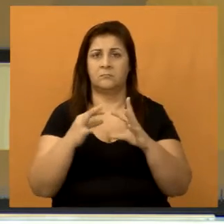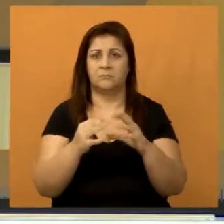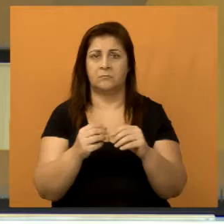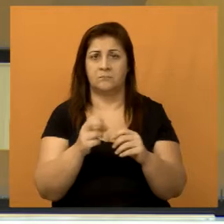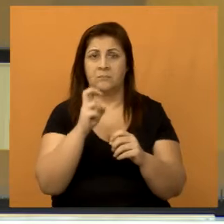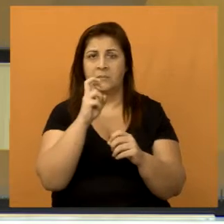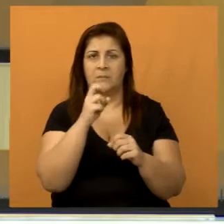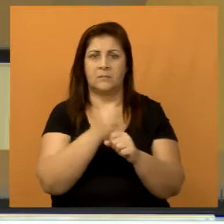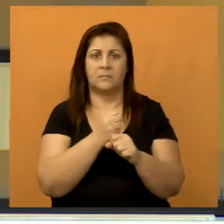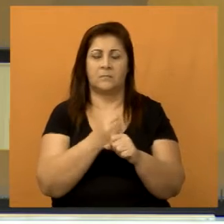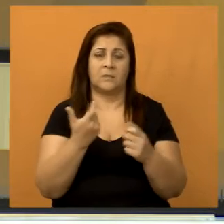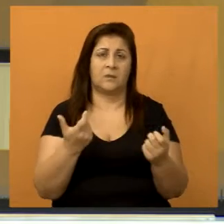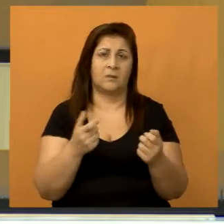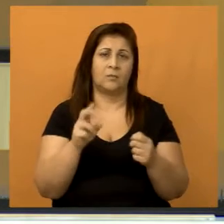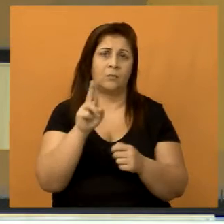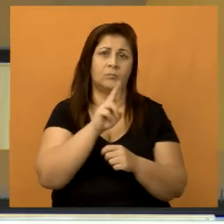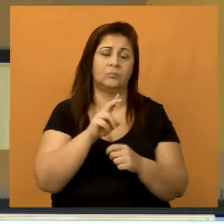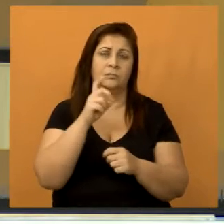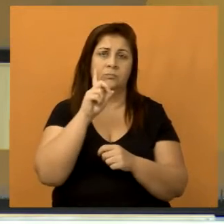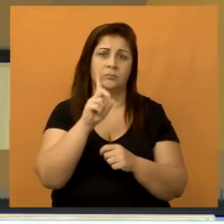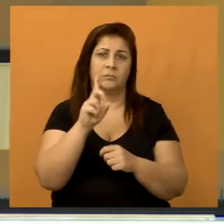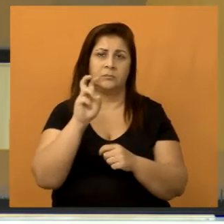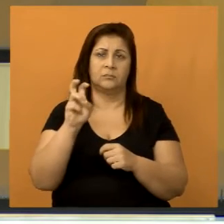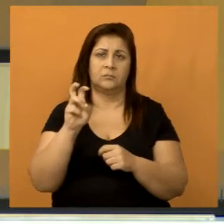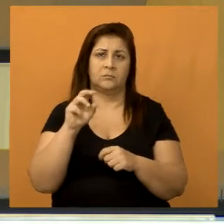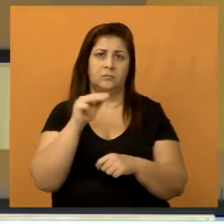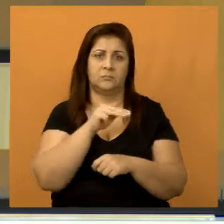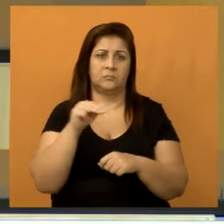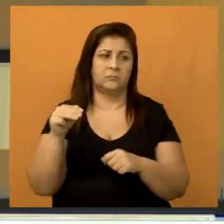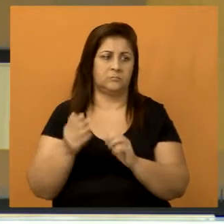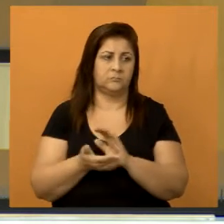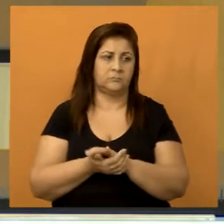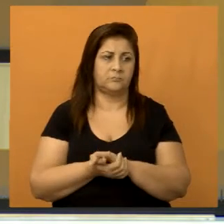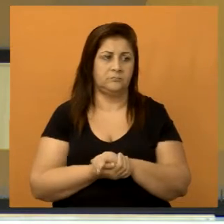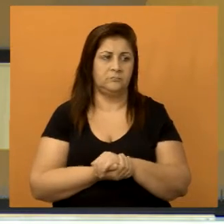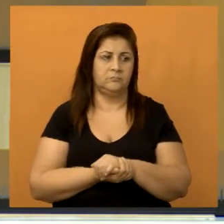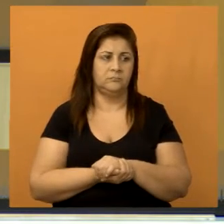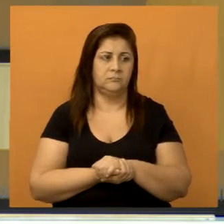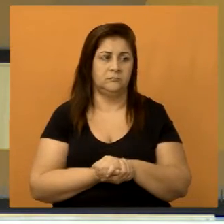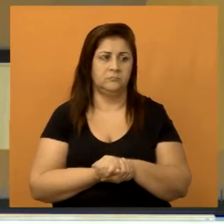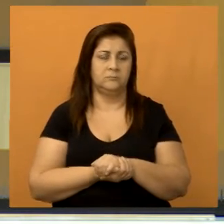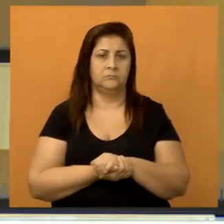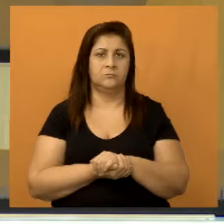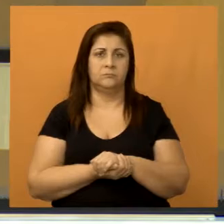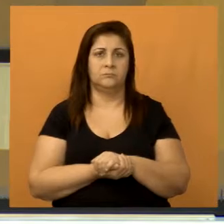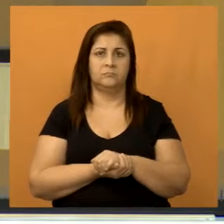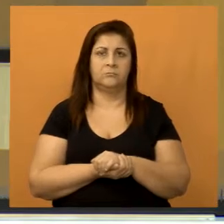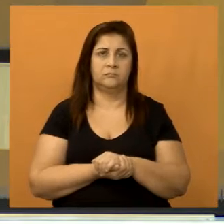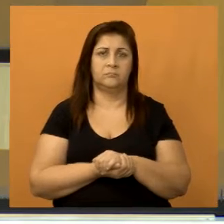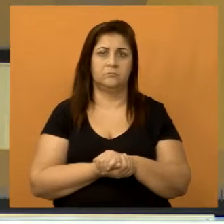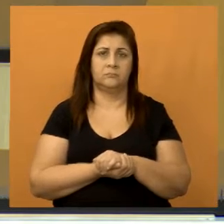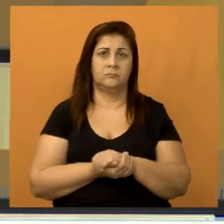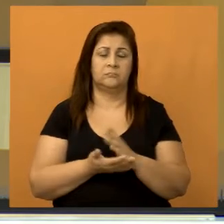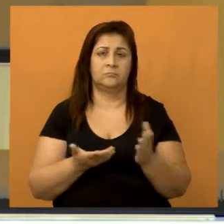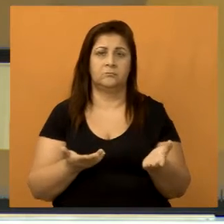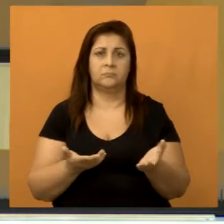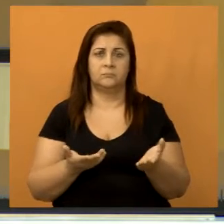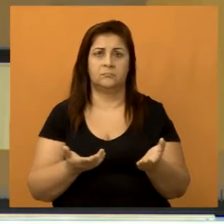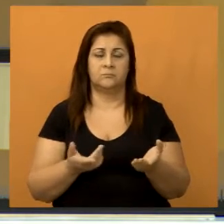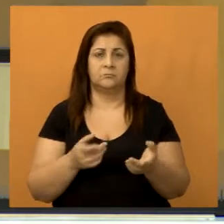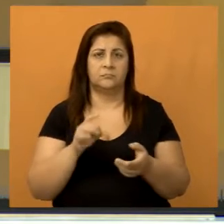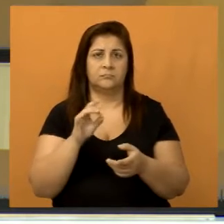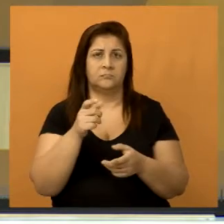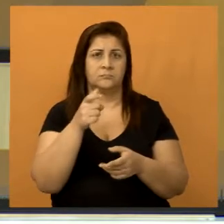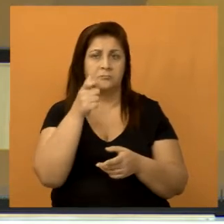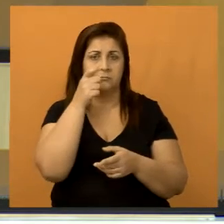ele gastou 15 minutos. Então, eu me pausei nesse tempo, 15 mais 7 para os membros, então eu me pausei nessa